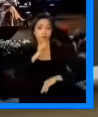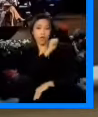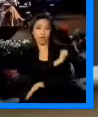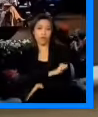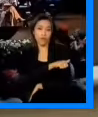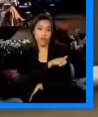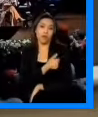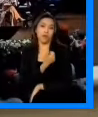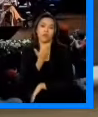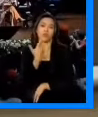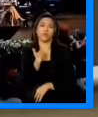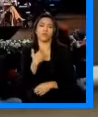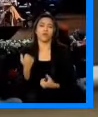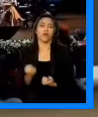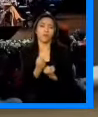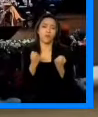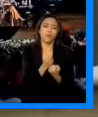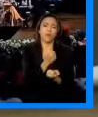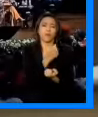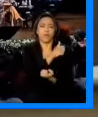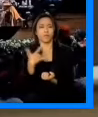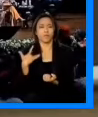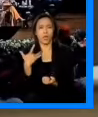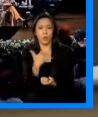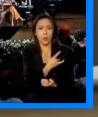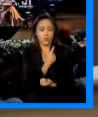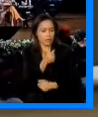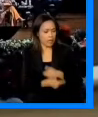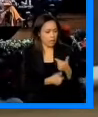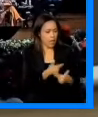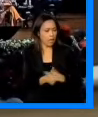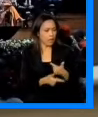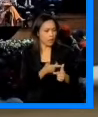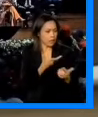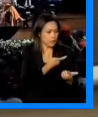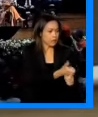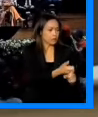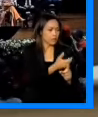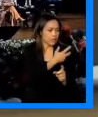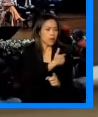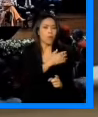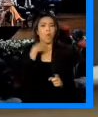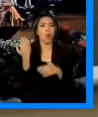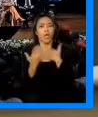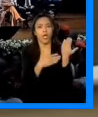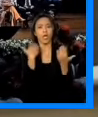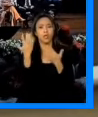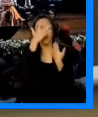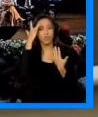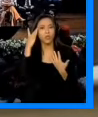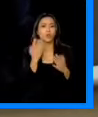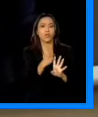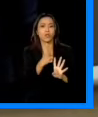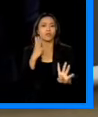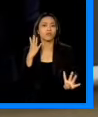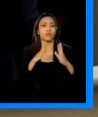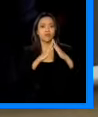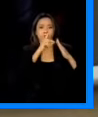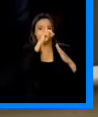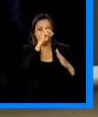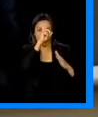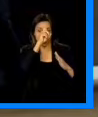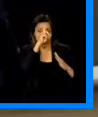enfermeiras, assistentes de saúde, enfrentando a doença, morrendo nas filas de hospital para poder salvar